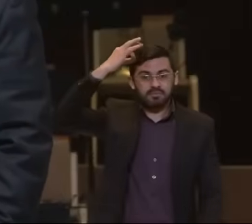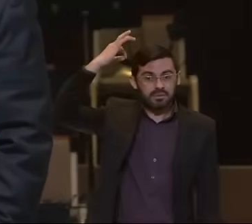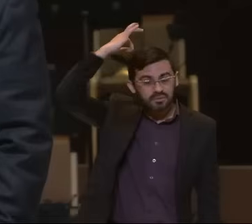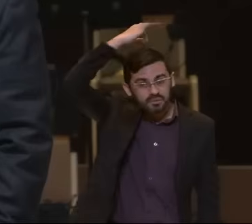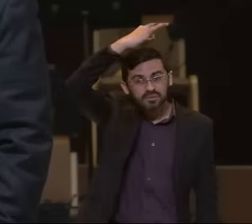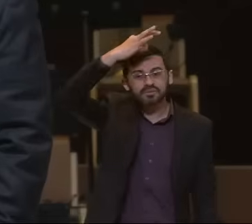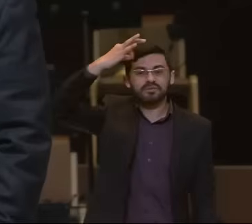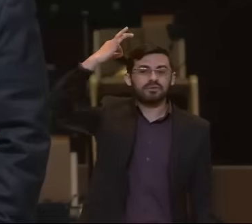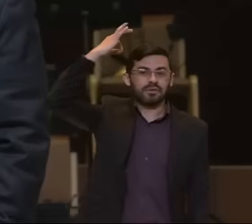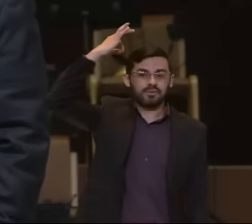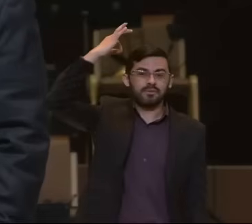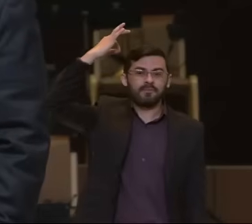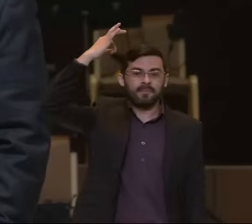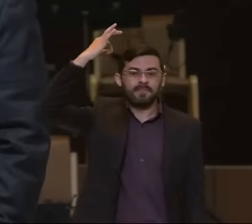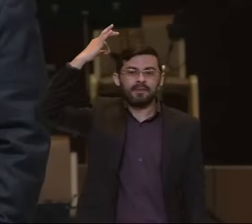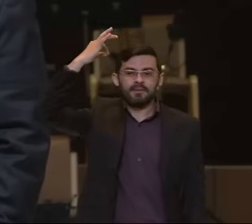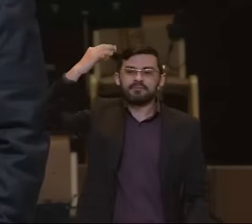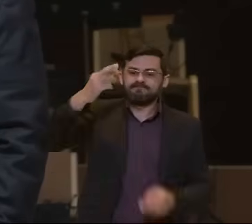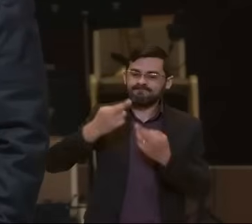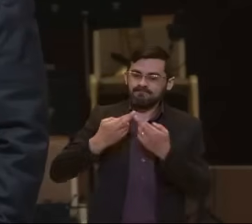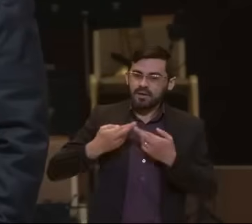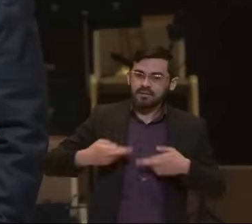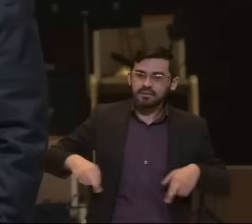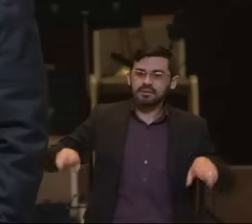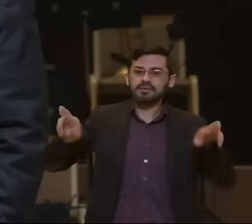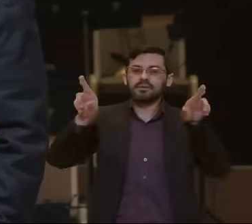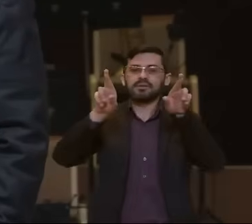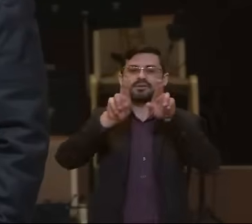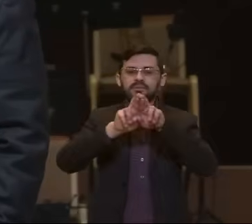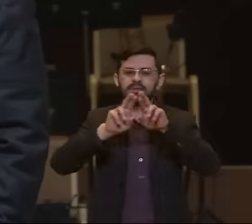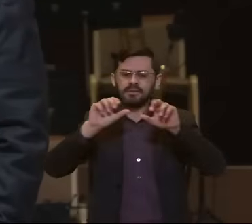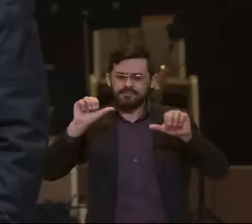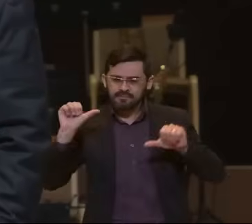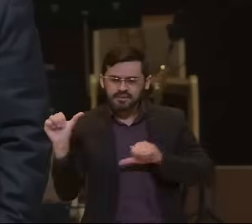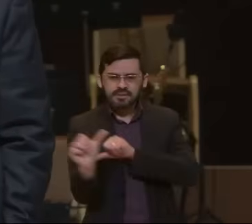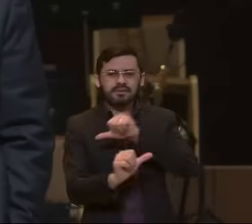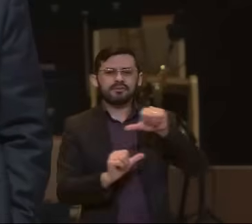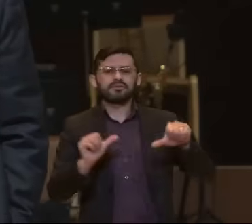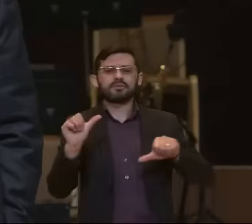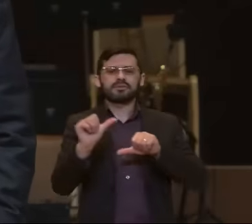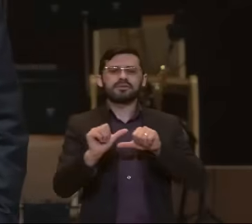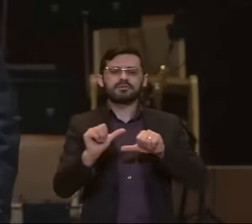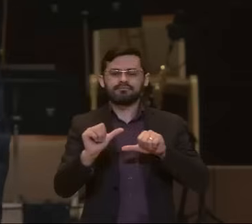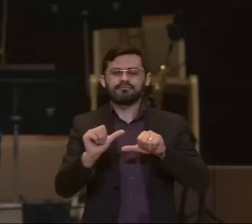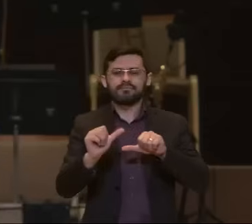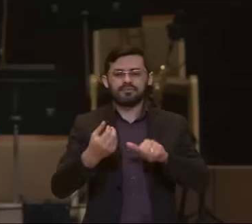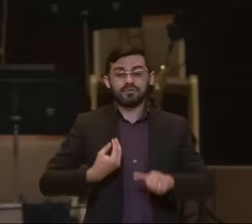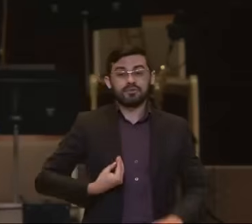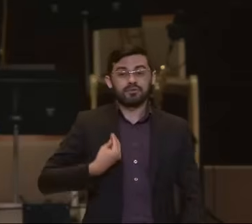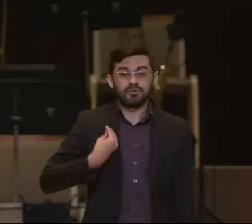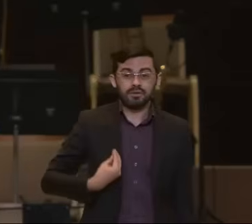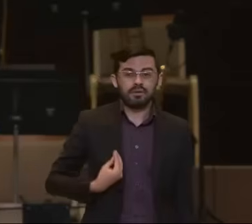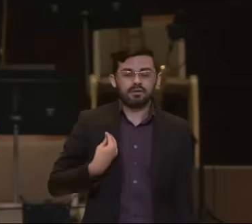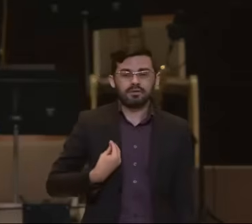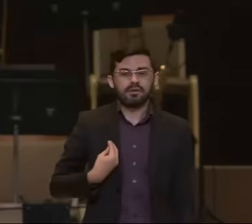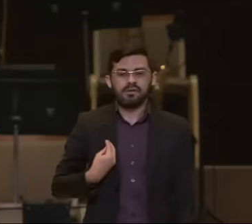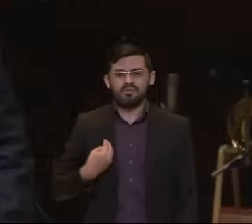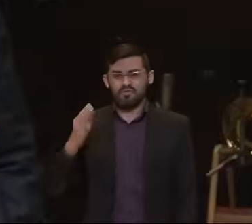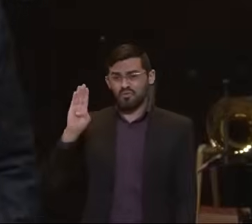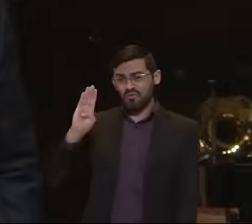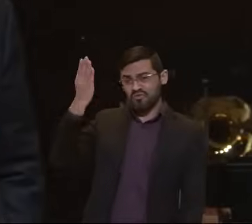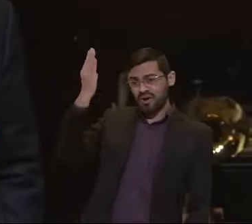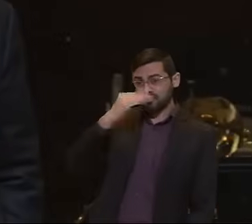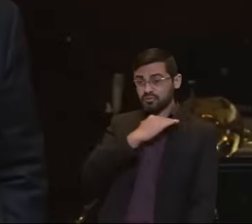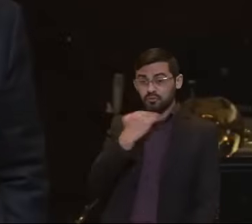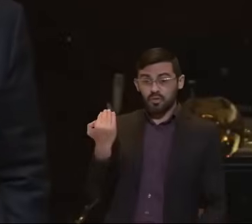Santo. E há uma restauração, há uma transformação de natureza. O lobo morre e nasce